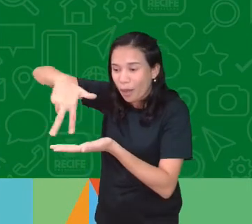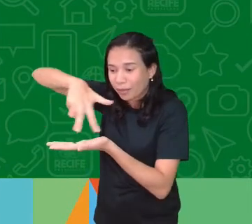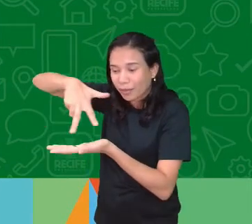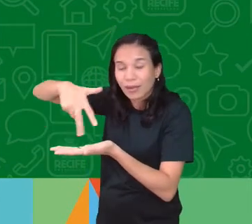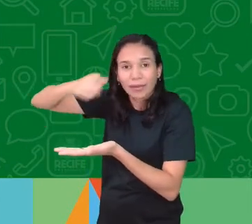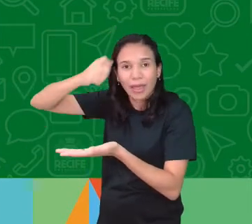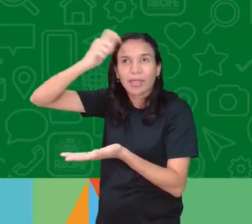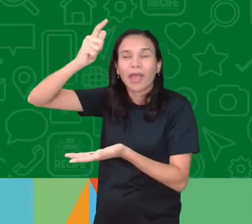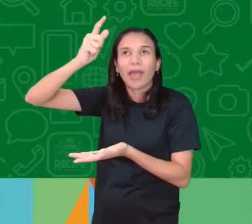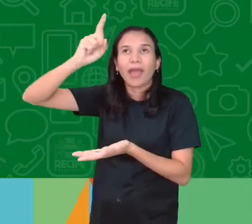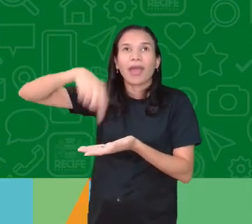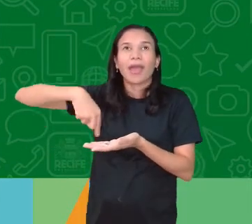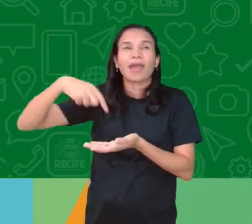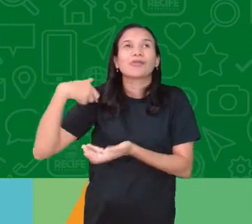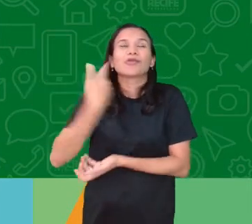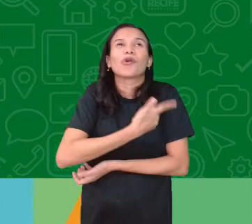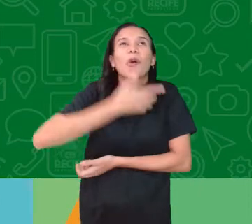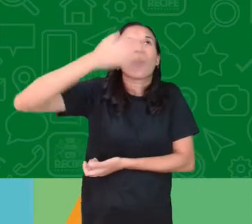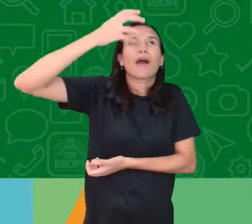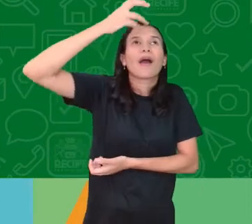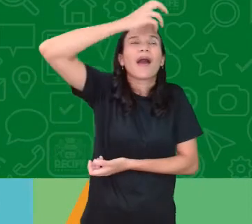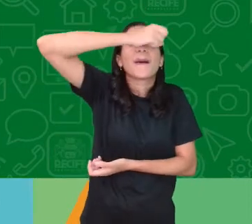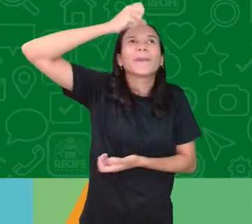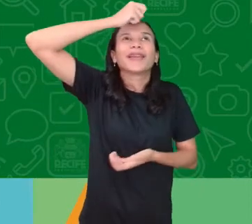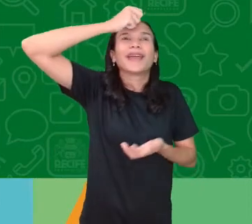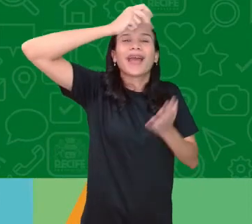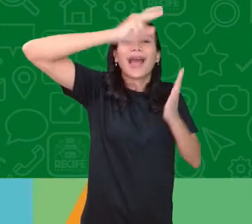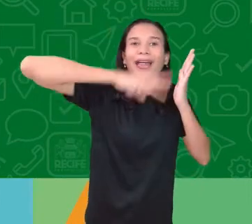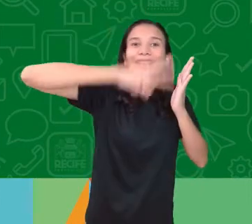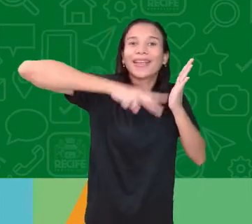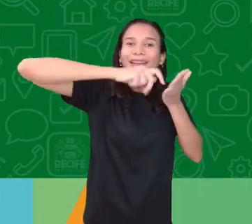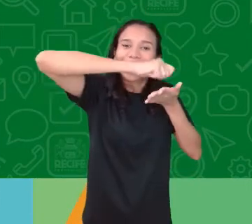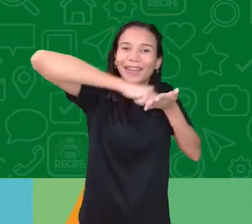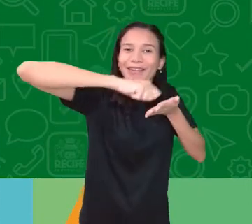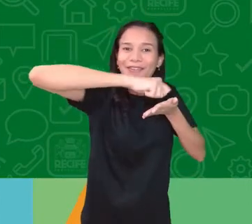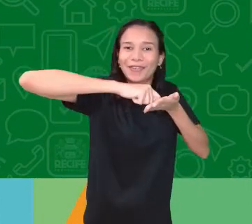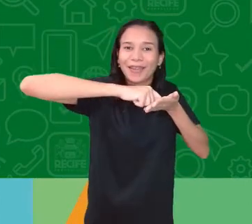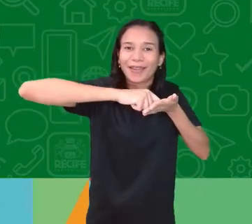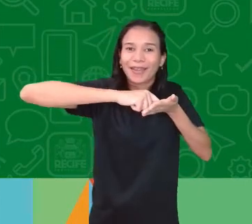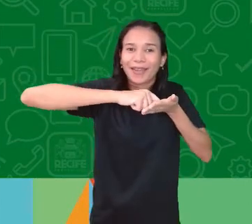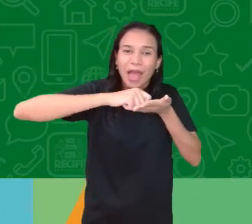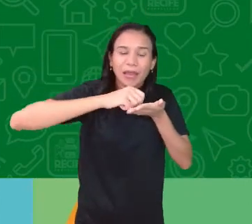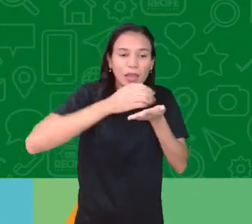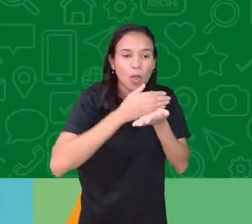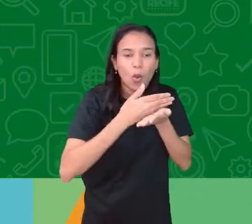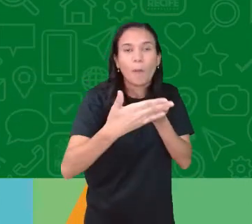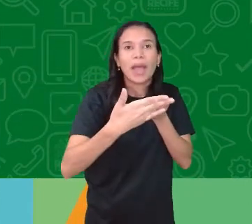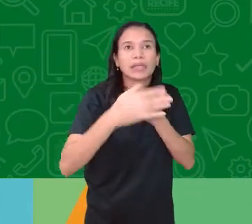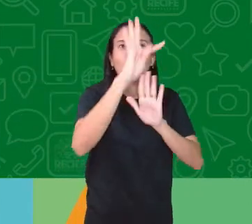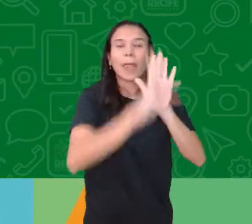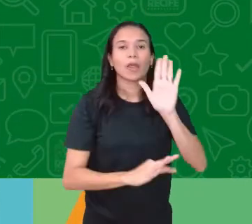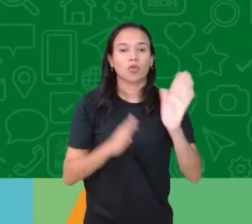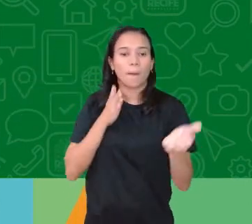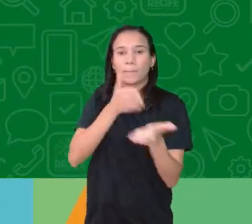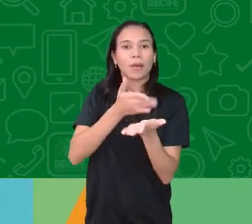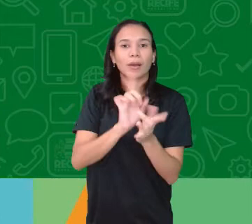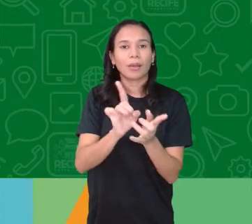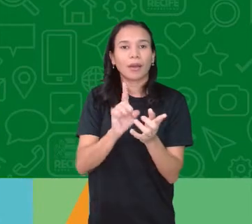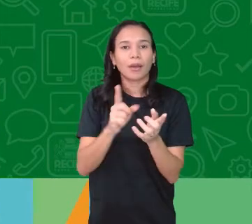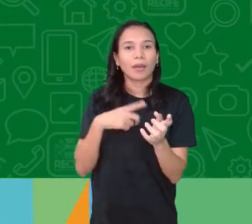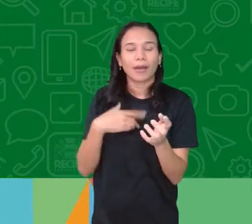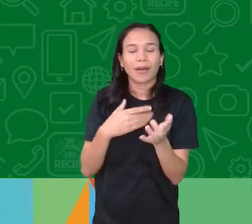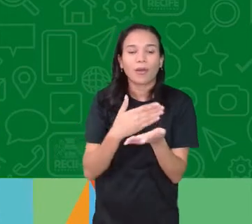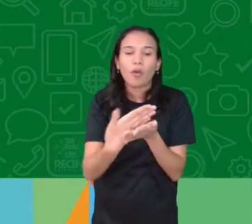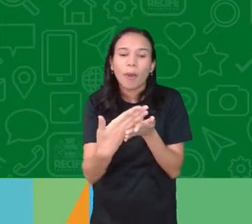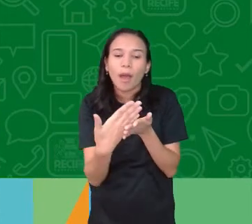gente estivesse aprendendo a ler e escrever, né? Ninguém começa montando um texto, por exemplo. Então, um já